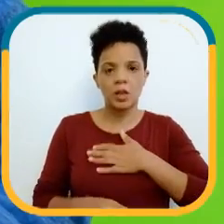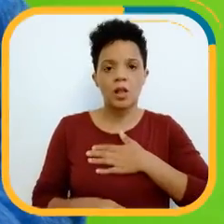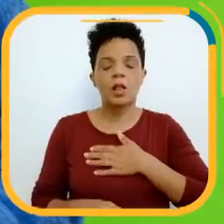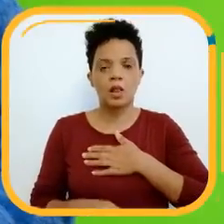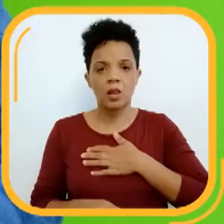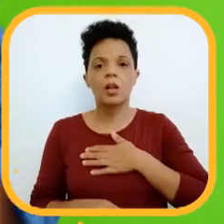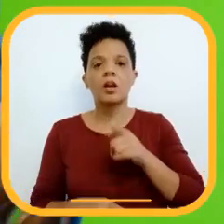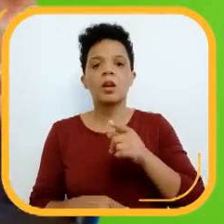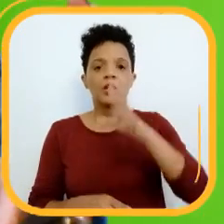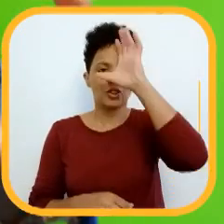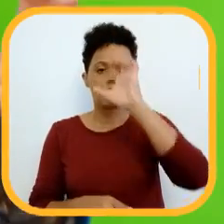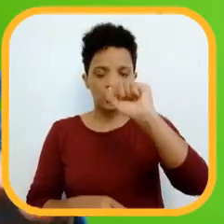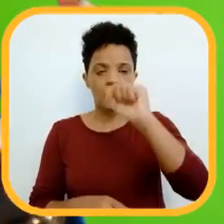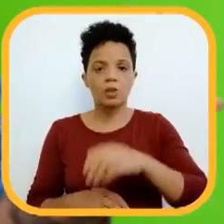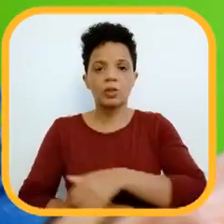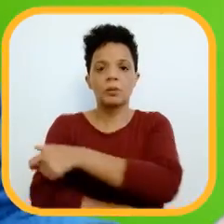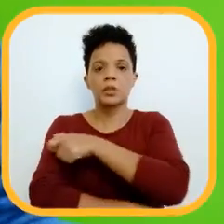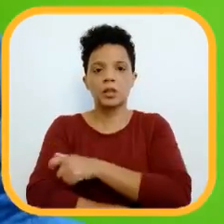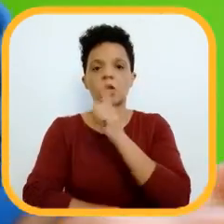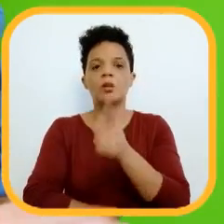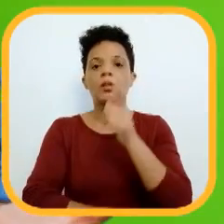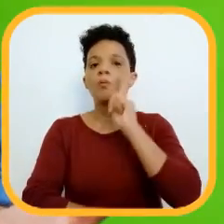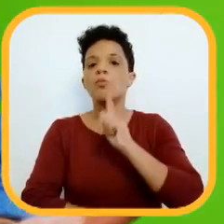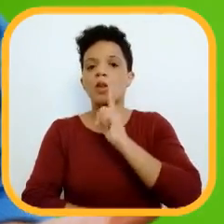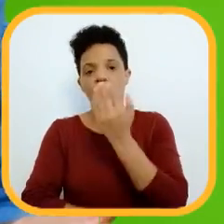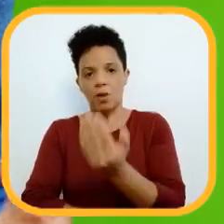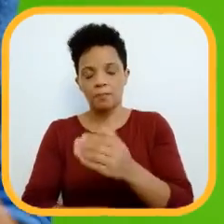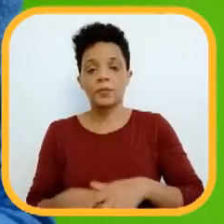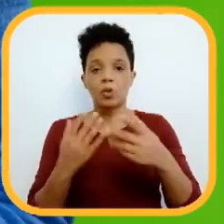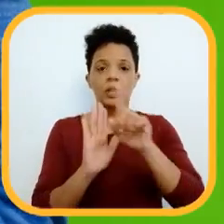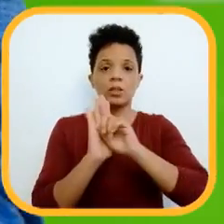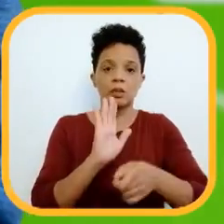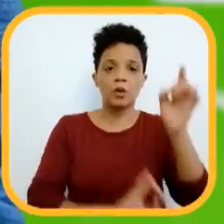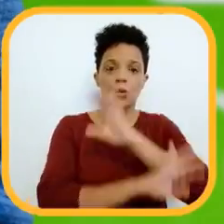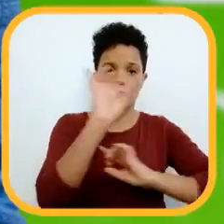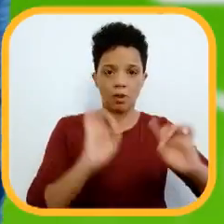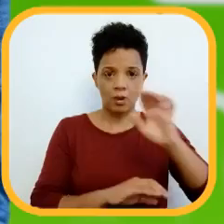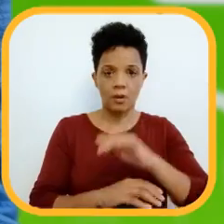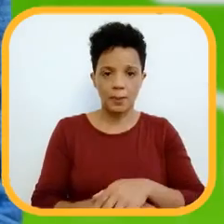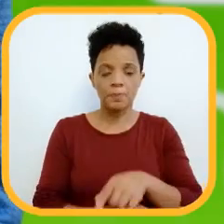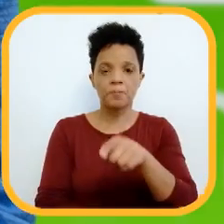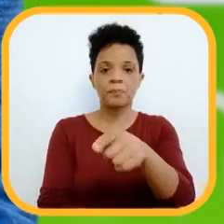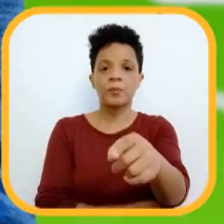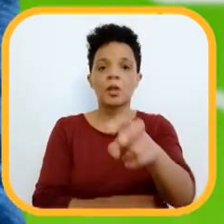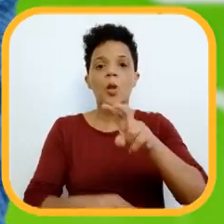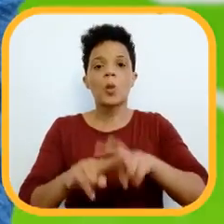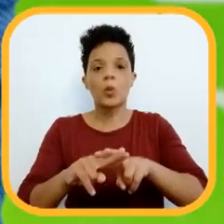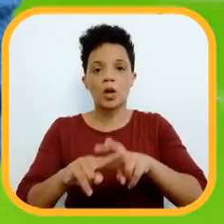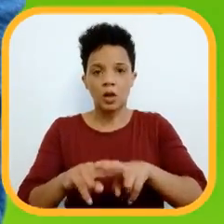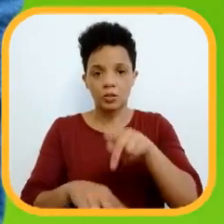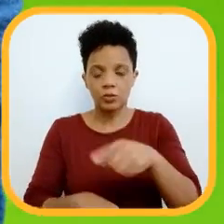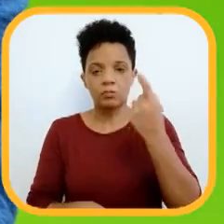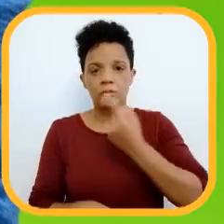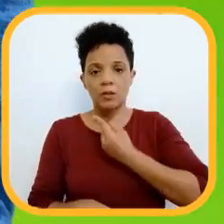setor empresarial do Estado serem ocupados pelo grupo subrepresentado, que são as mulheres. Agora vem uma diretiva europeia que